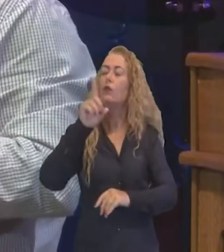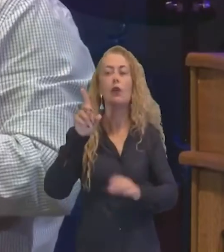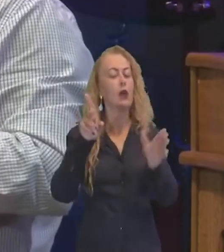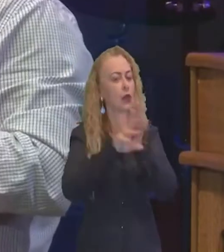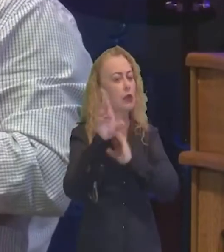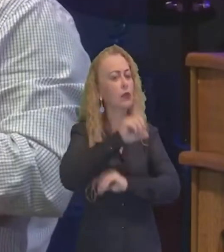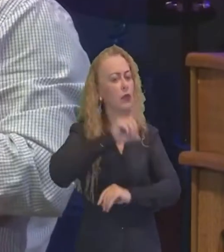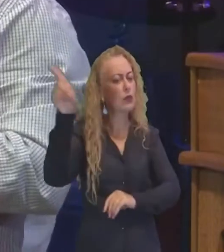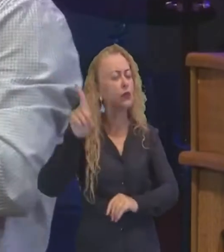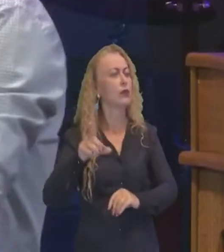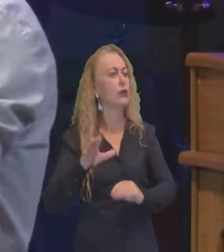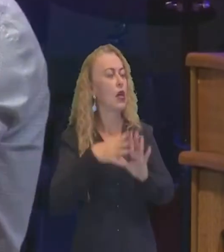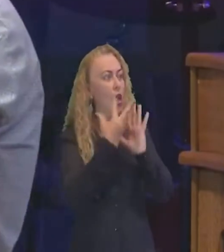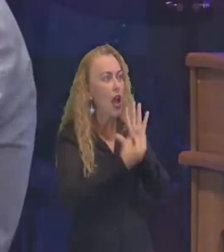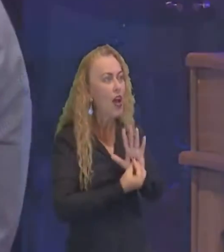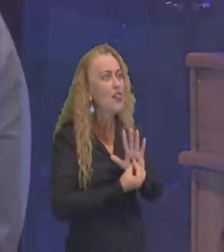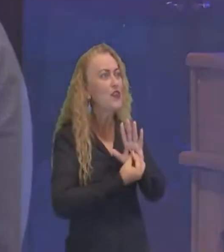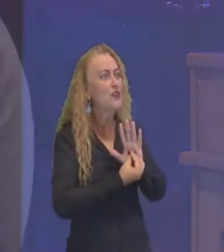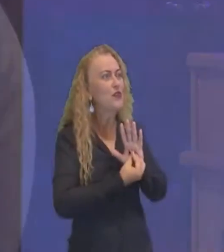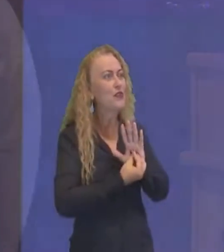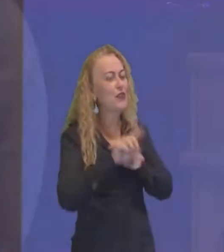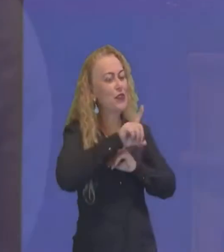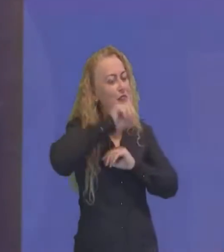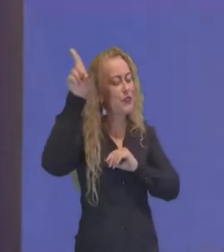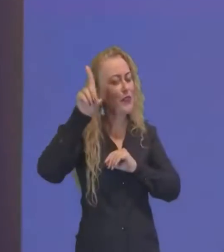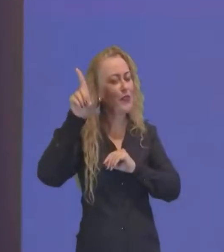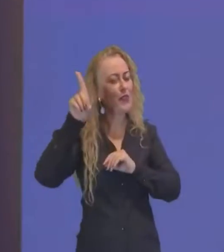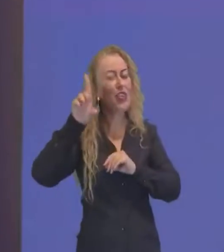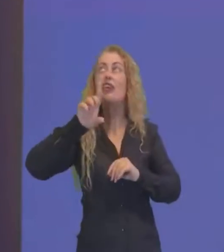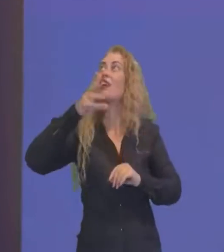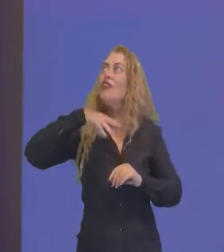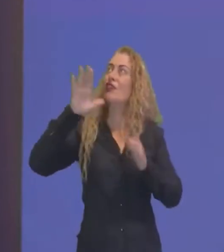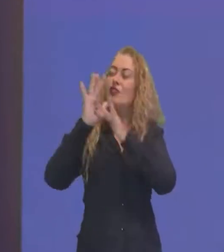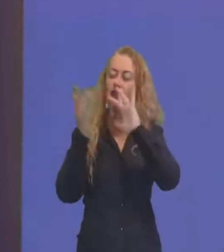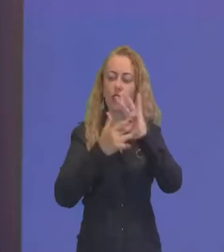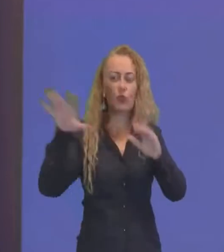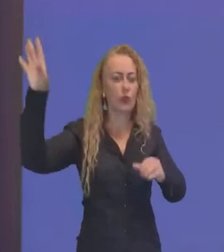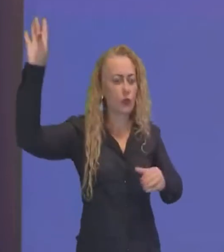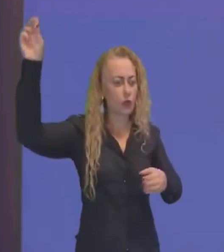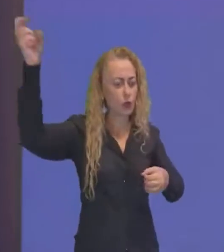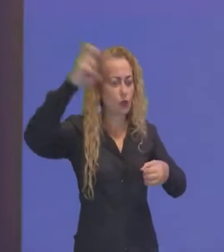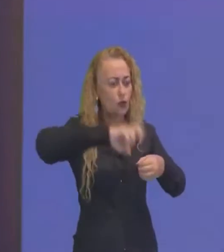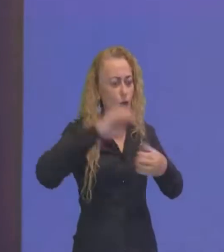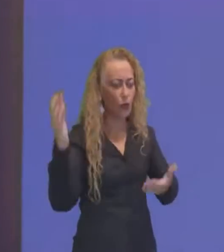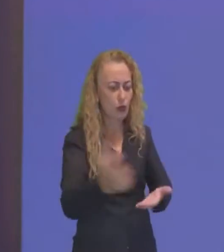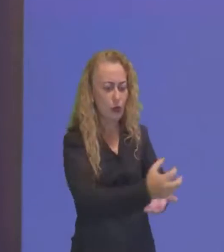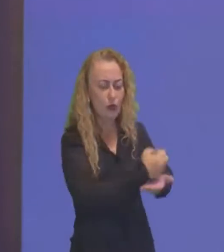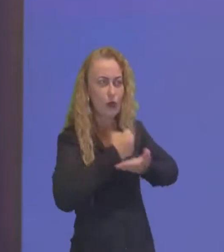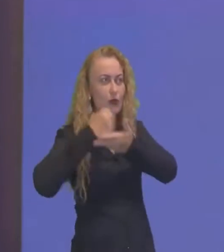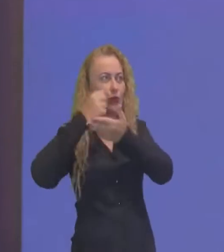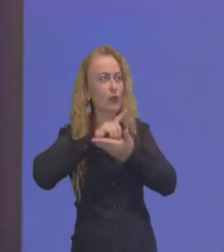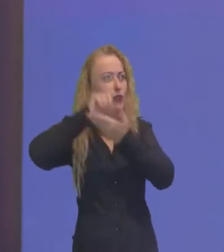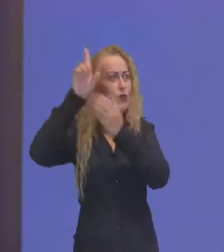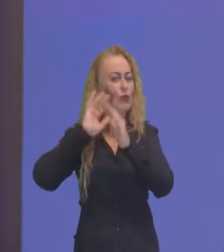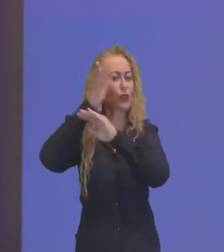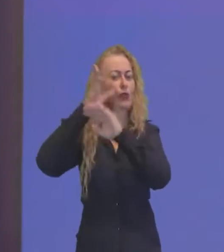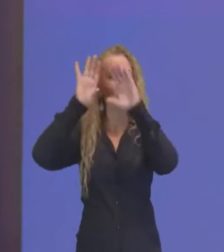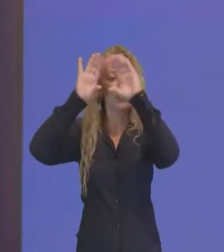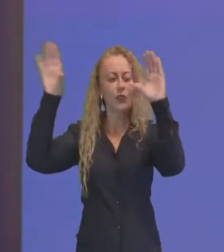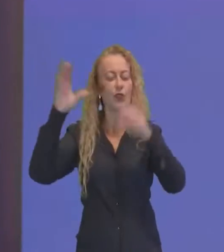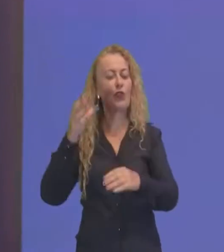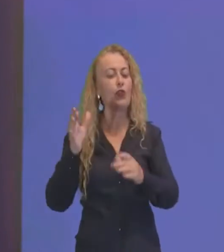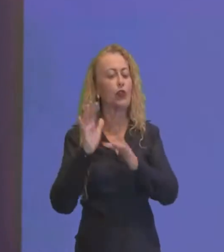é a noiva de Cristo. Ele virá buscar a sua igreja. Nós somos amigos do noivo, Ele é o noivo, Ele é